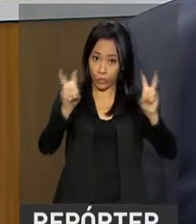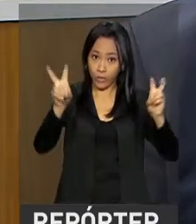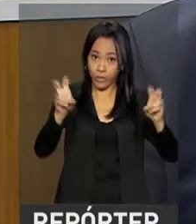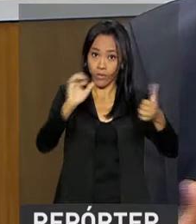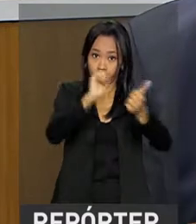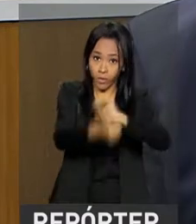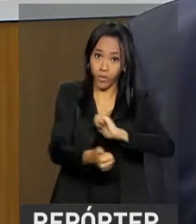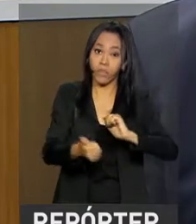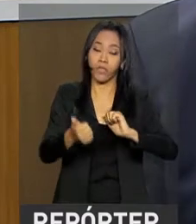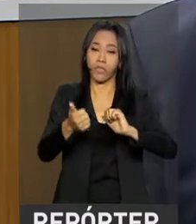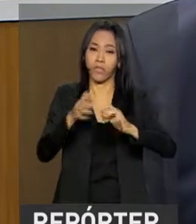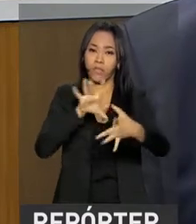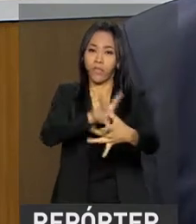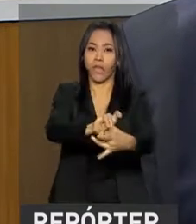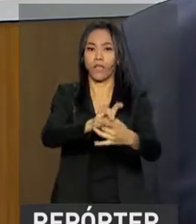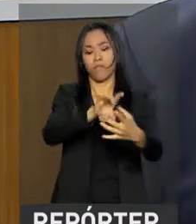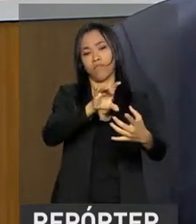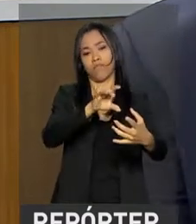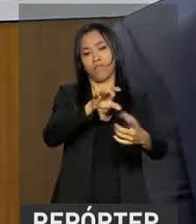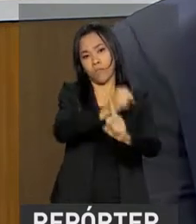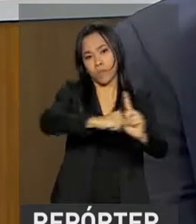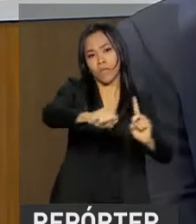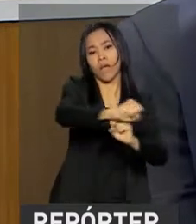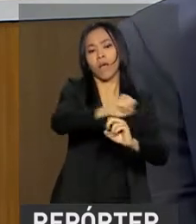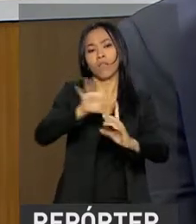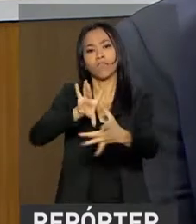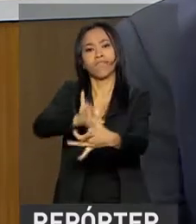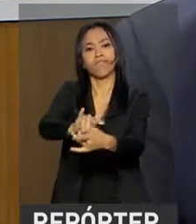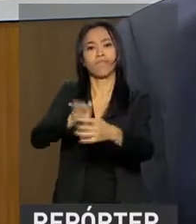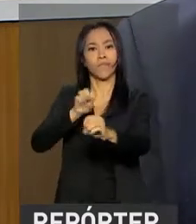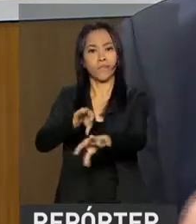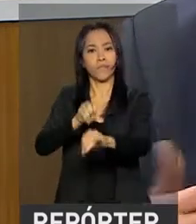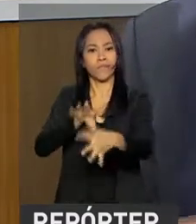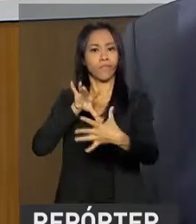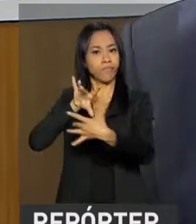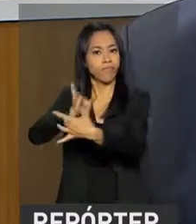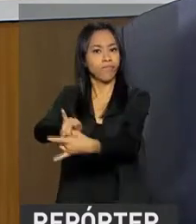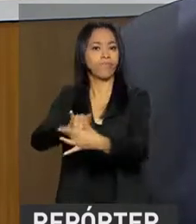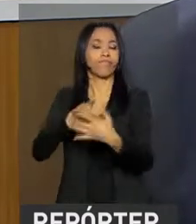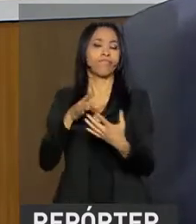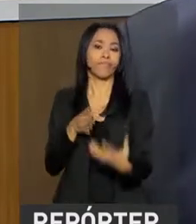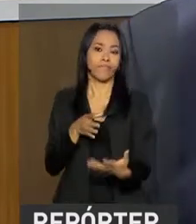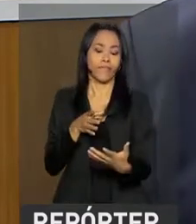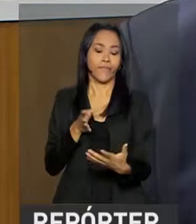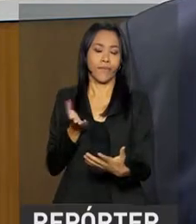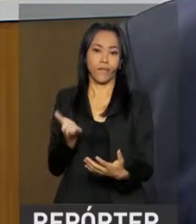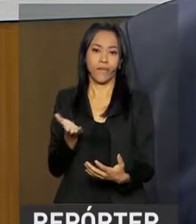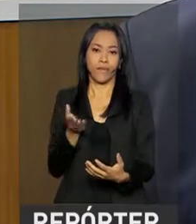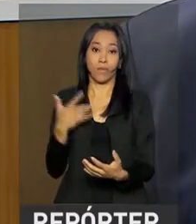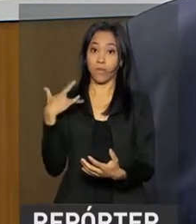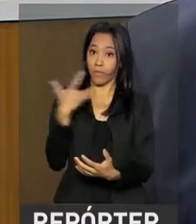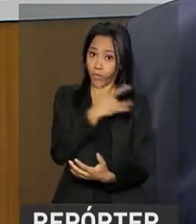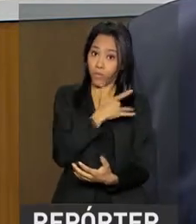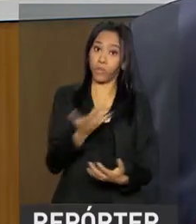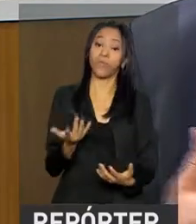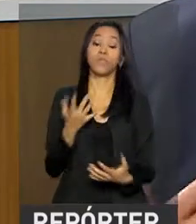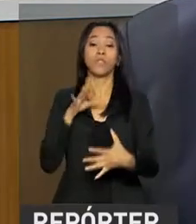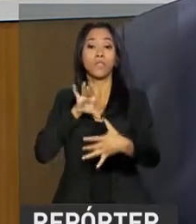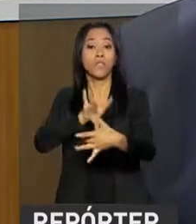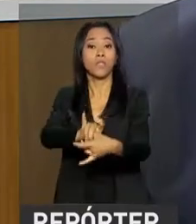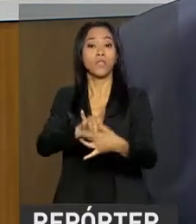natureza social educacional e lhe está associado com a educação ele está com associado com com a saúde está